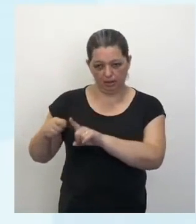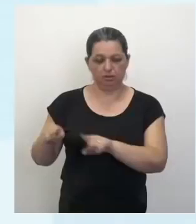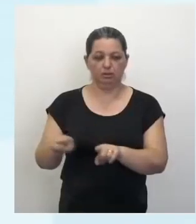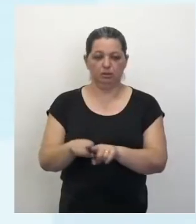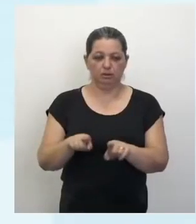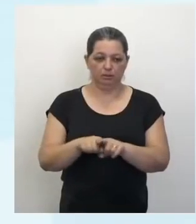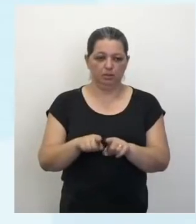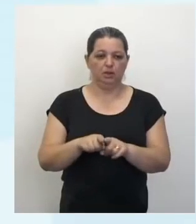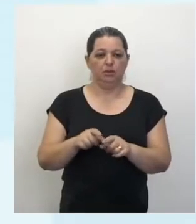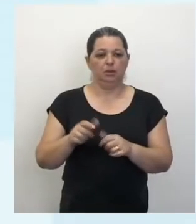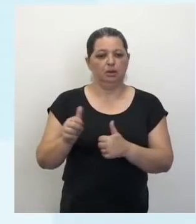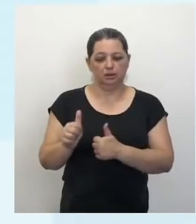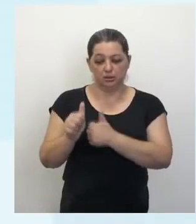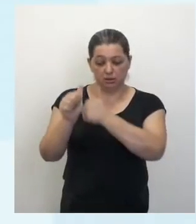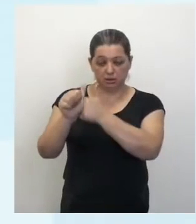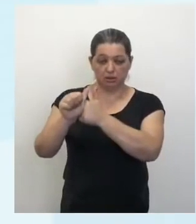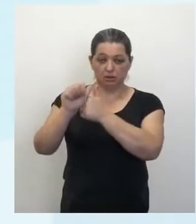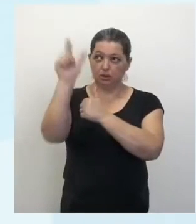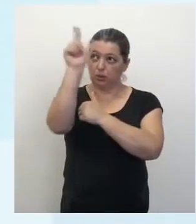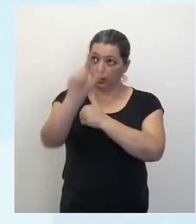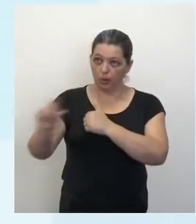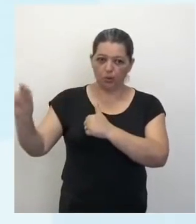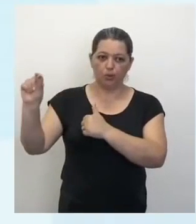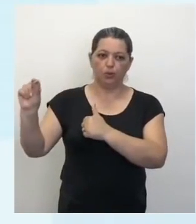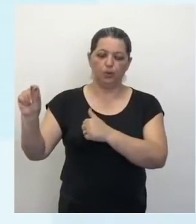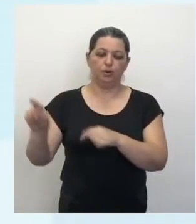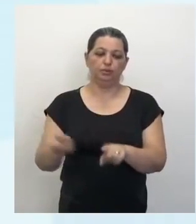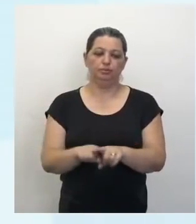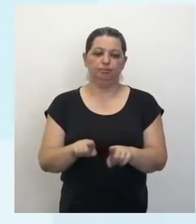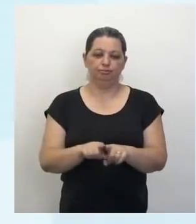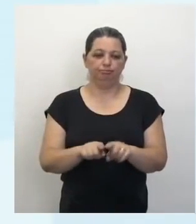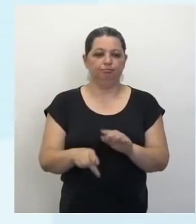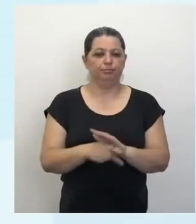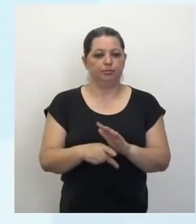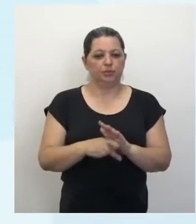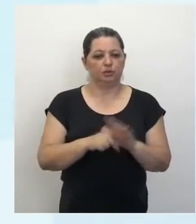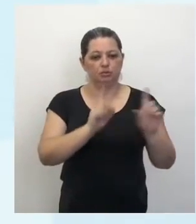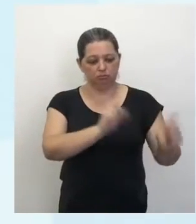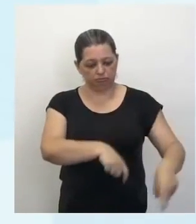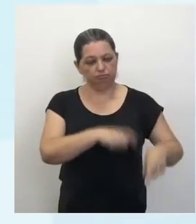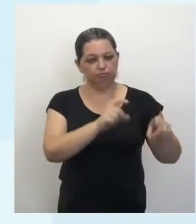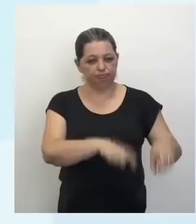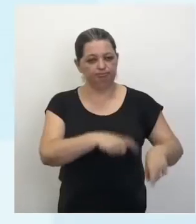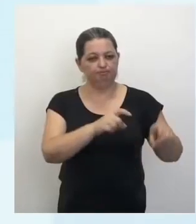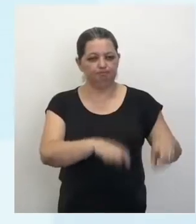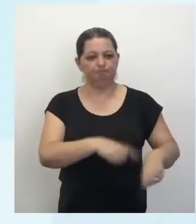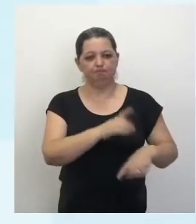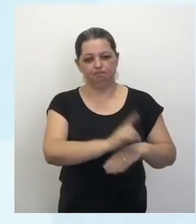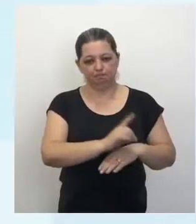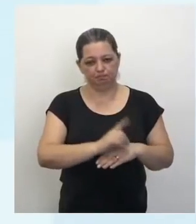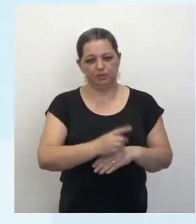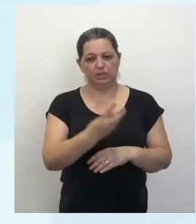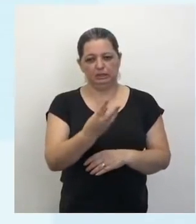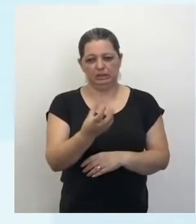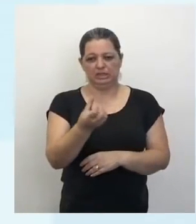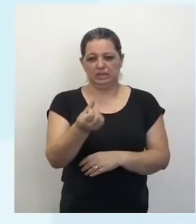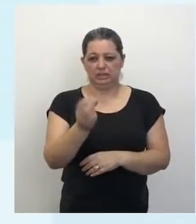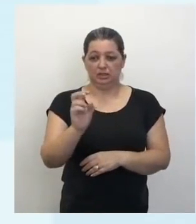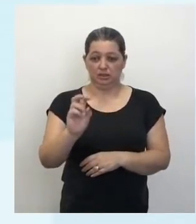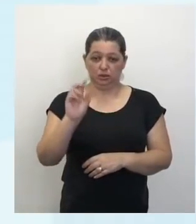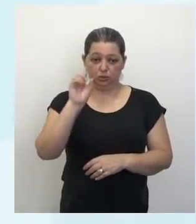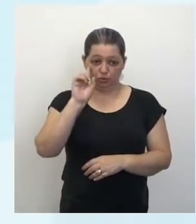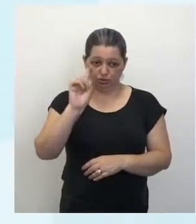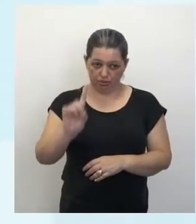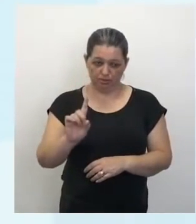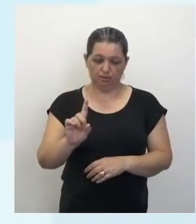lua. Havia também o Raab, ligado à agricultura, de 365 dias, de acordo com o